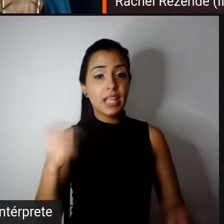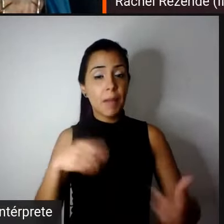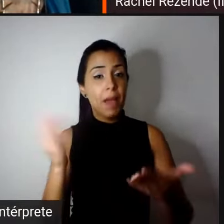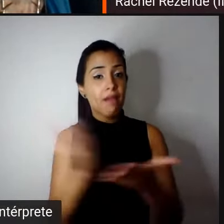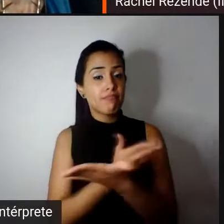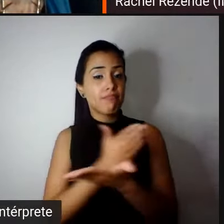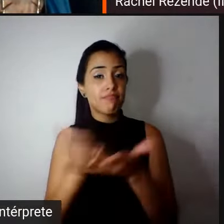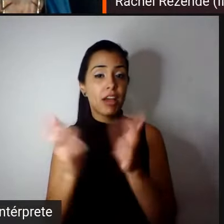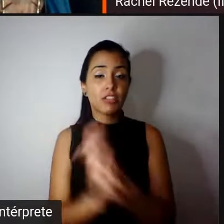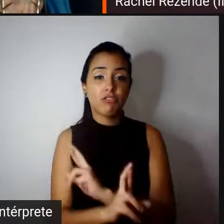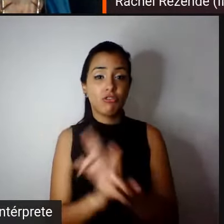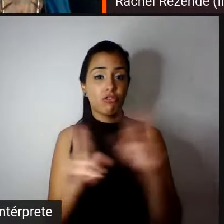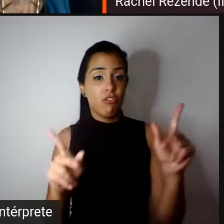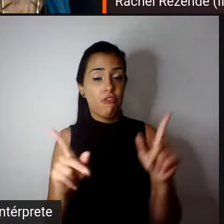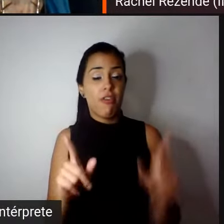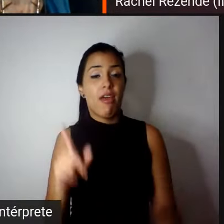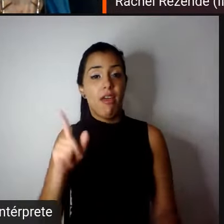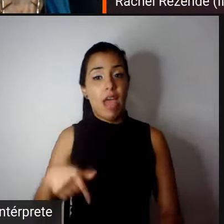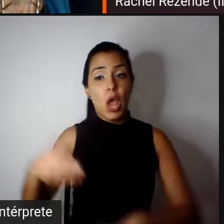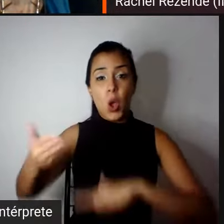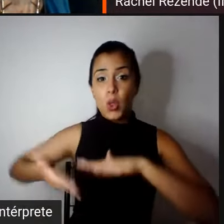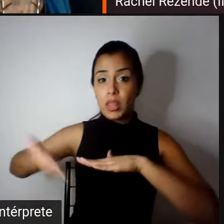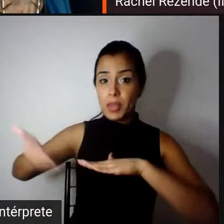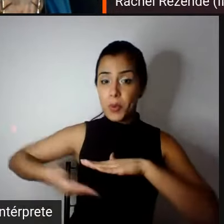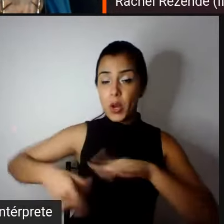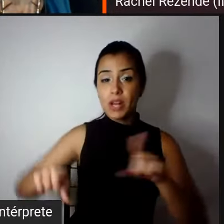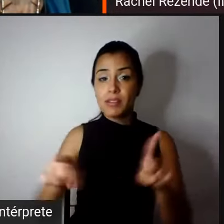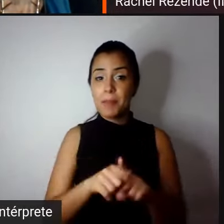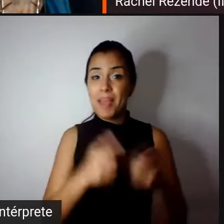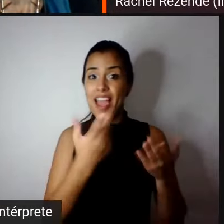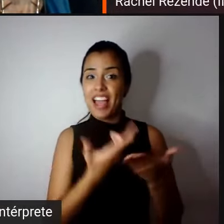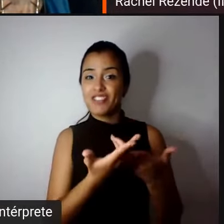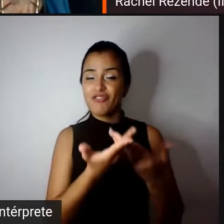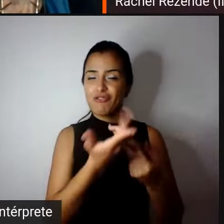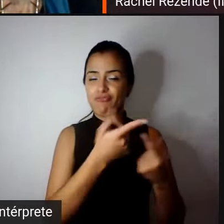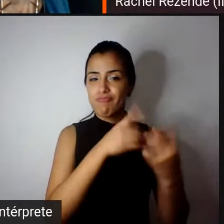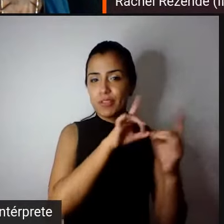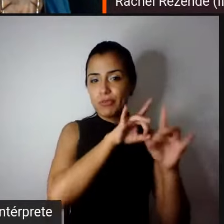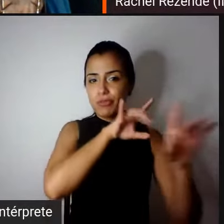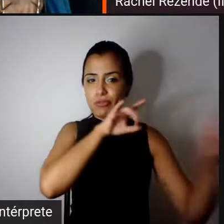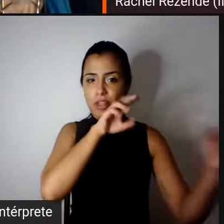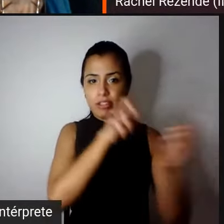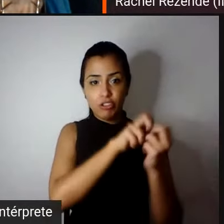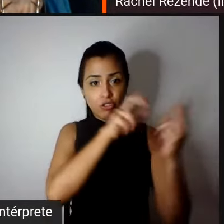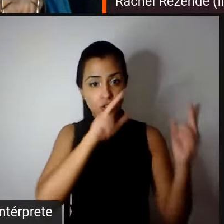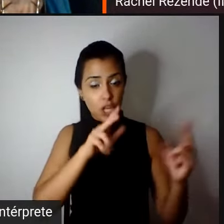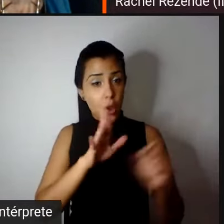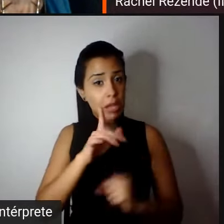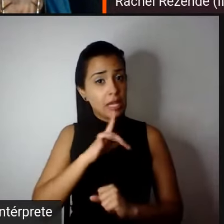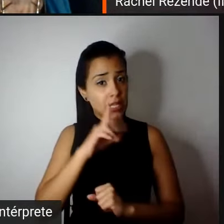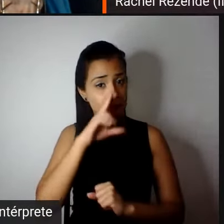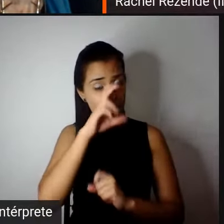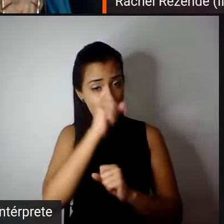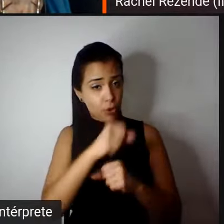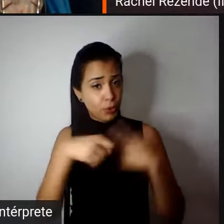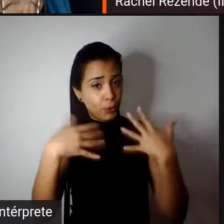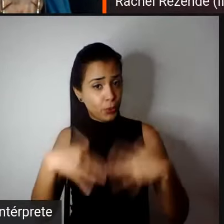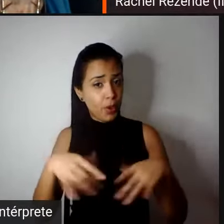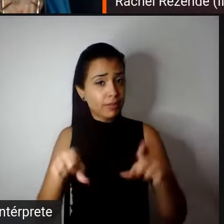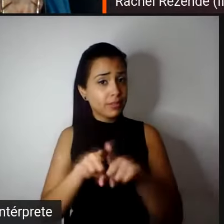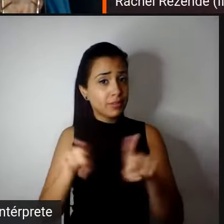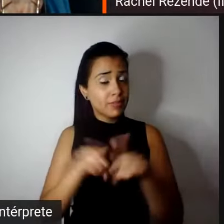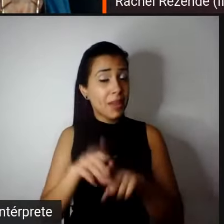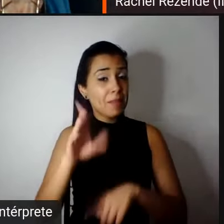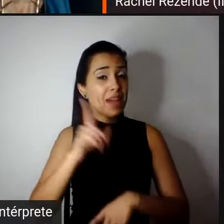contemporânea, eletrônica, digital, que tem grandes virtudes, né? Grande potência também, mas tem uma outra dimensão